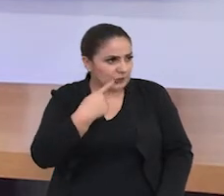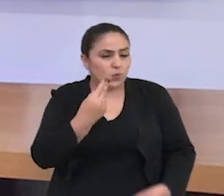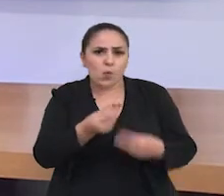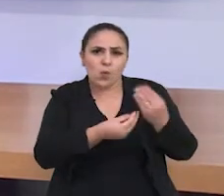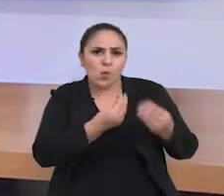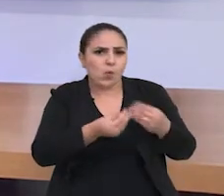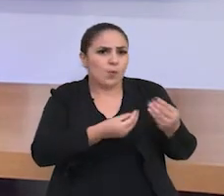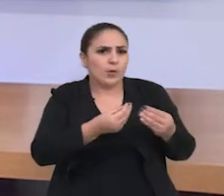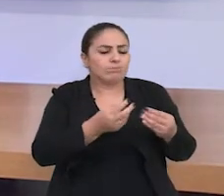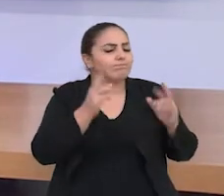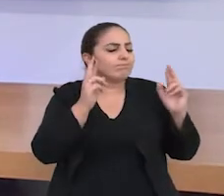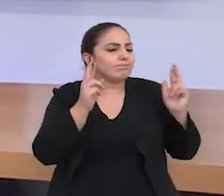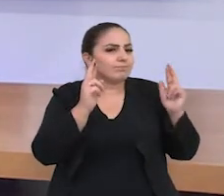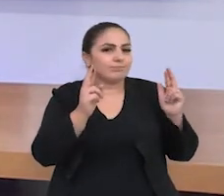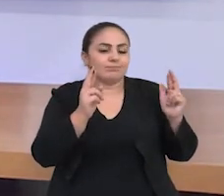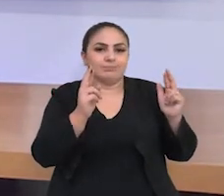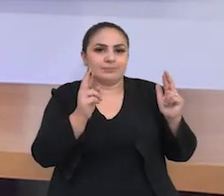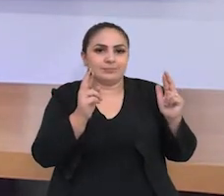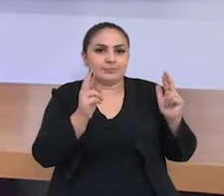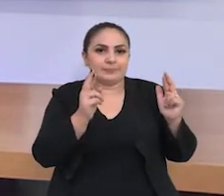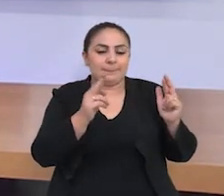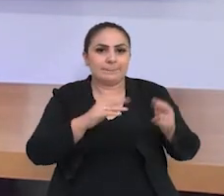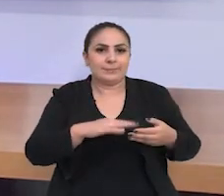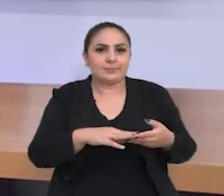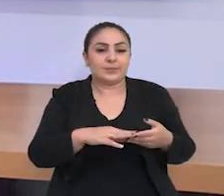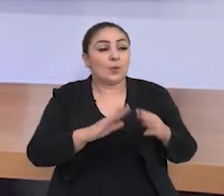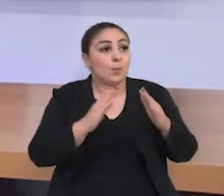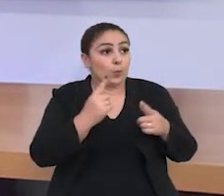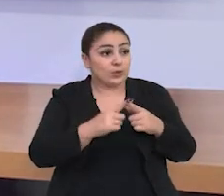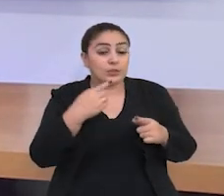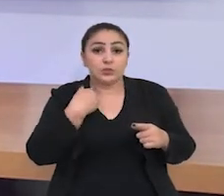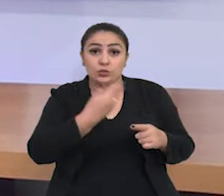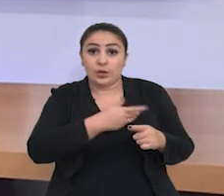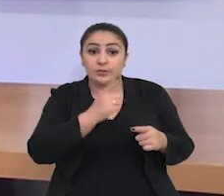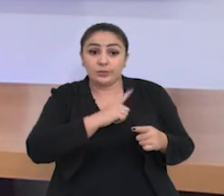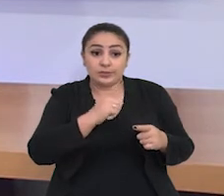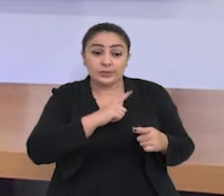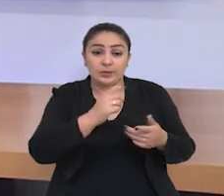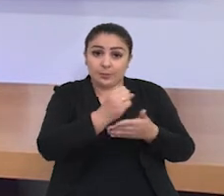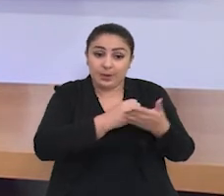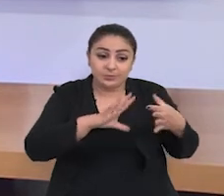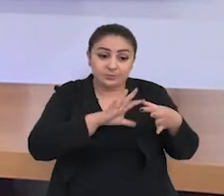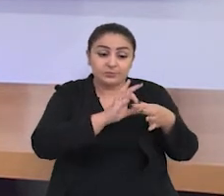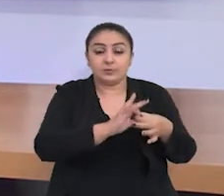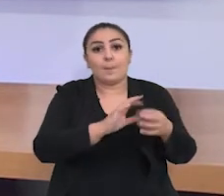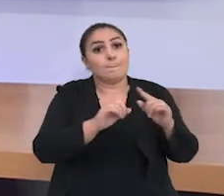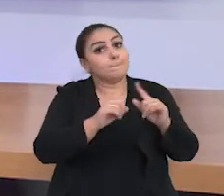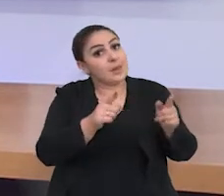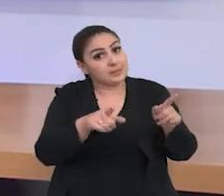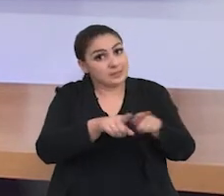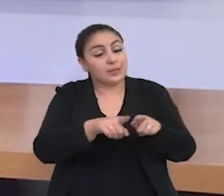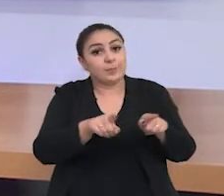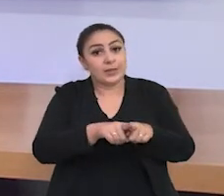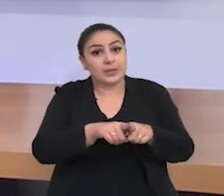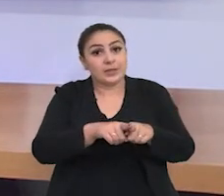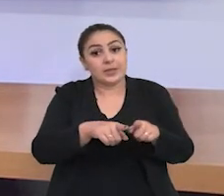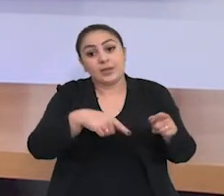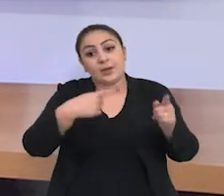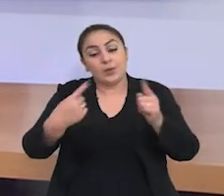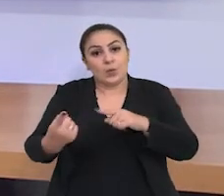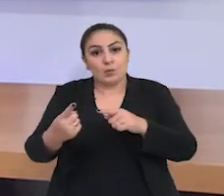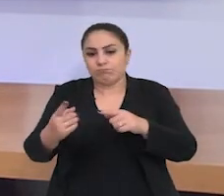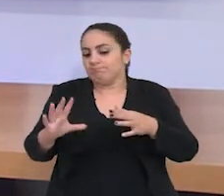Vereador, como é que está essa expectativa então, já que nós teremos uma base consolidada, mas também